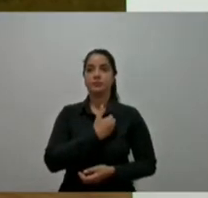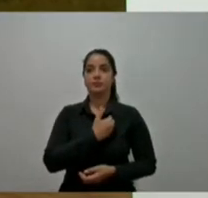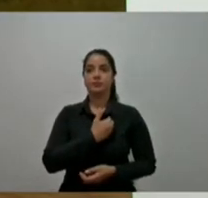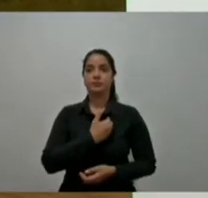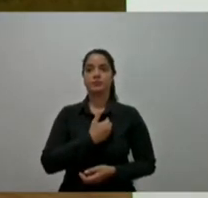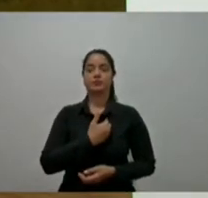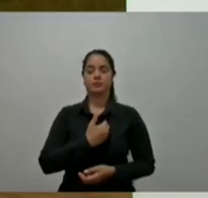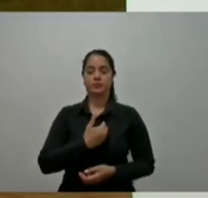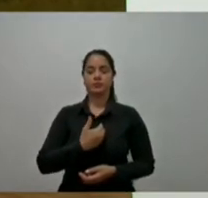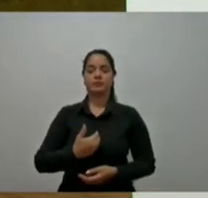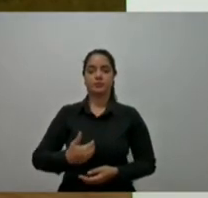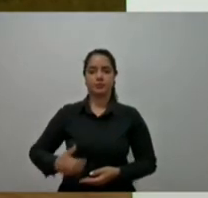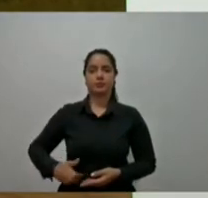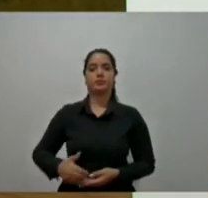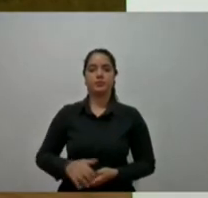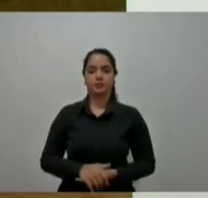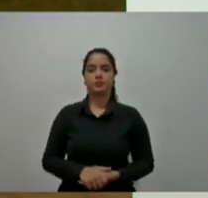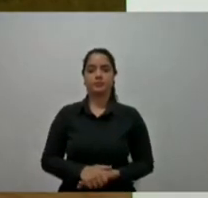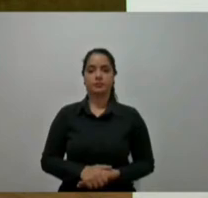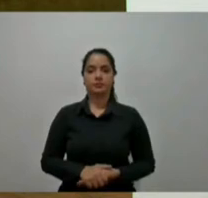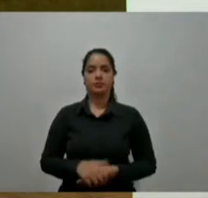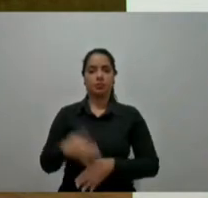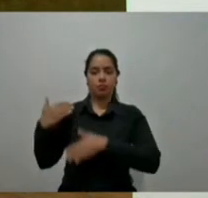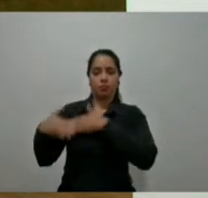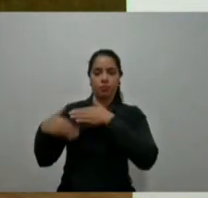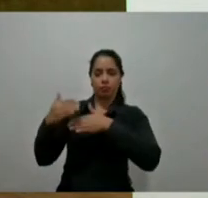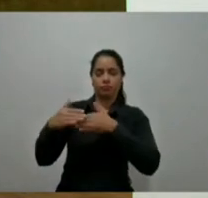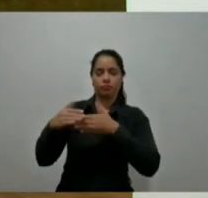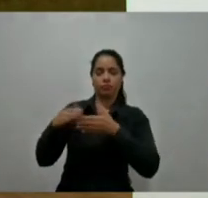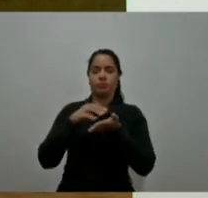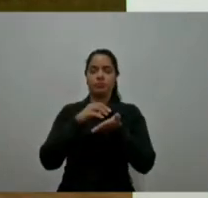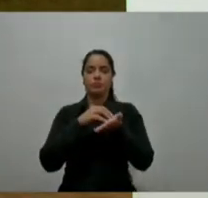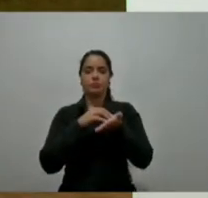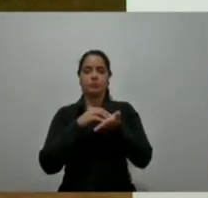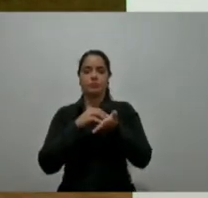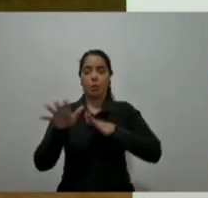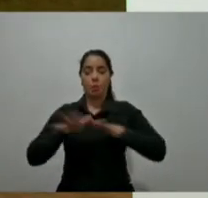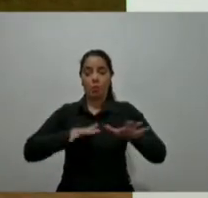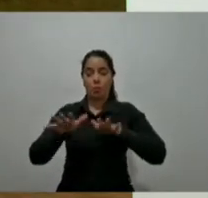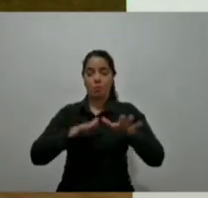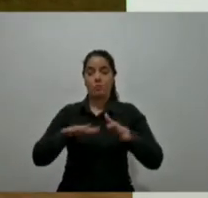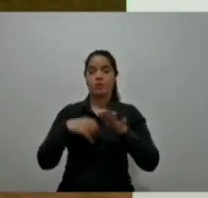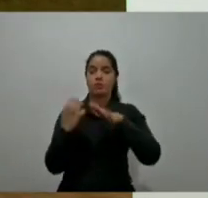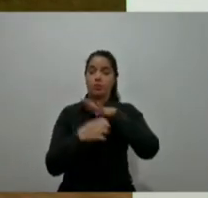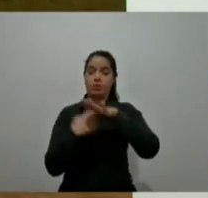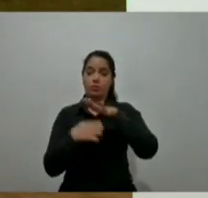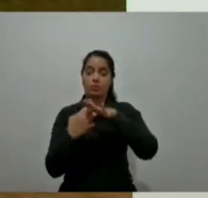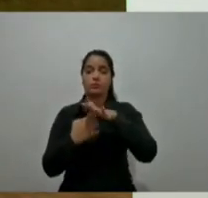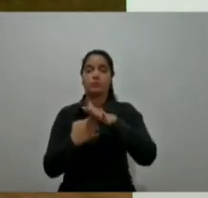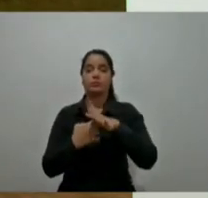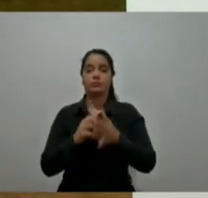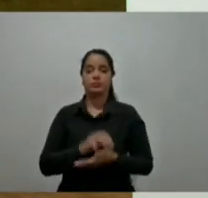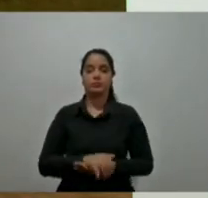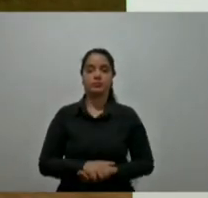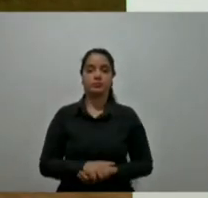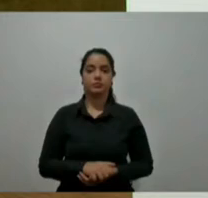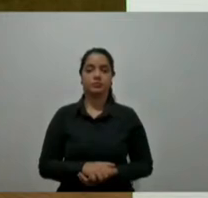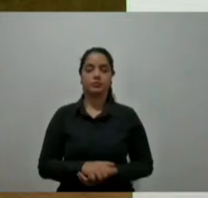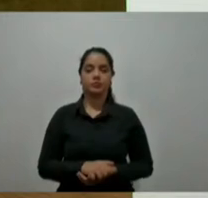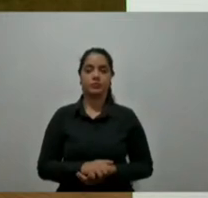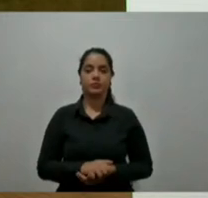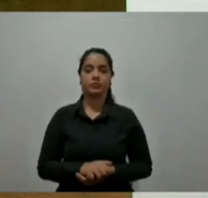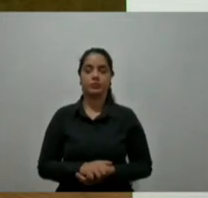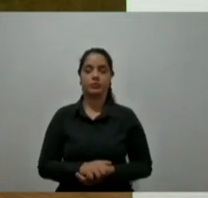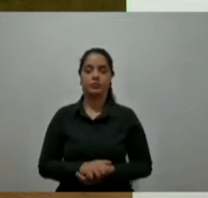vários movimentos das empresas de tentarem dar mais diversidade ao seu corpo de funcionários, né? incluindo